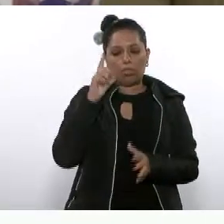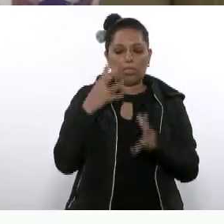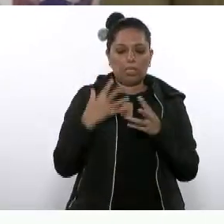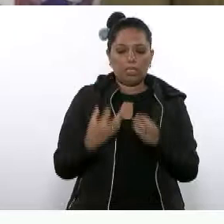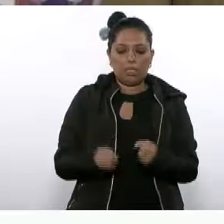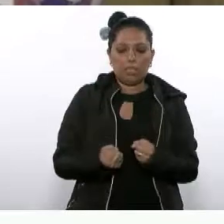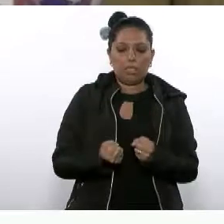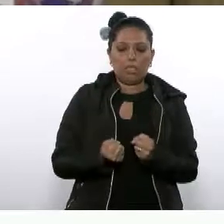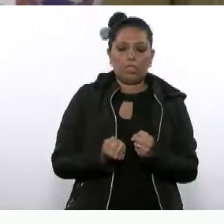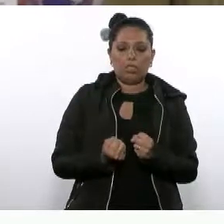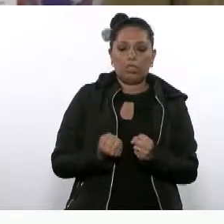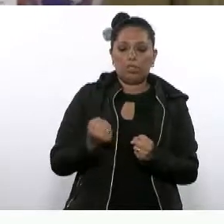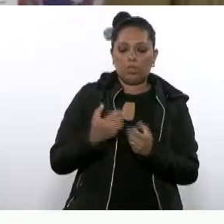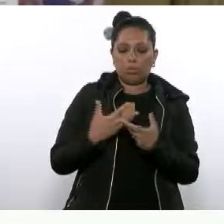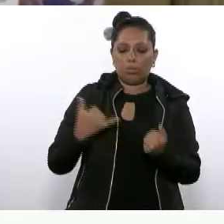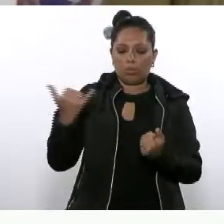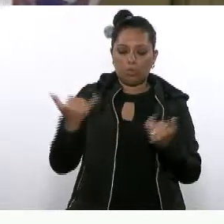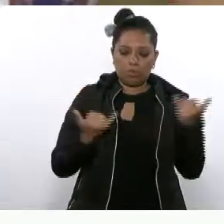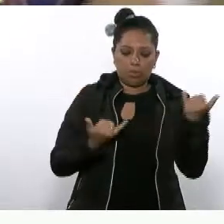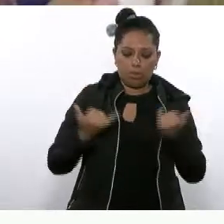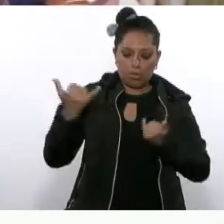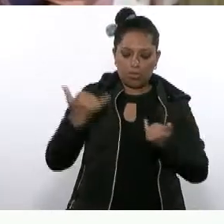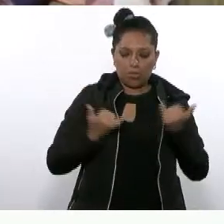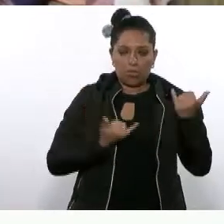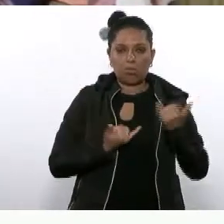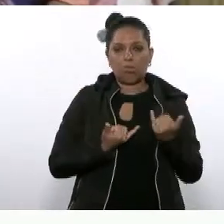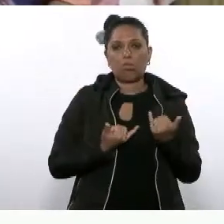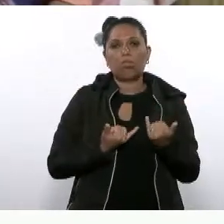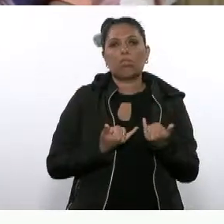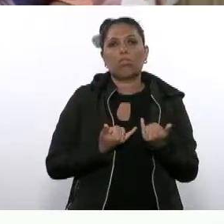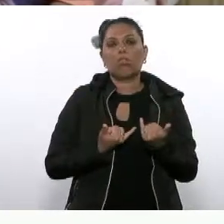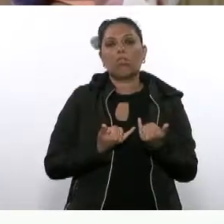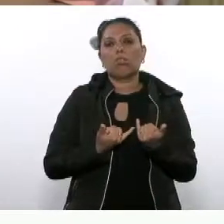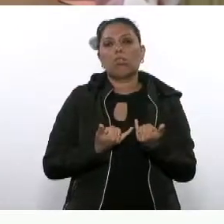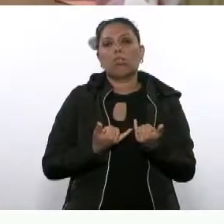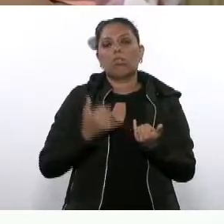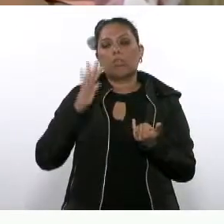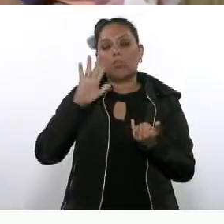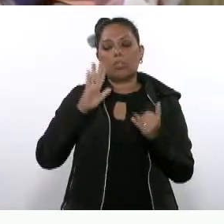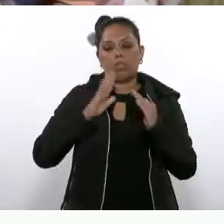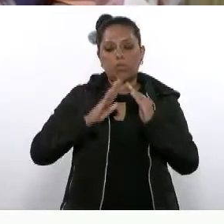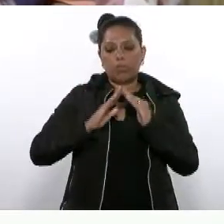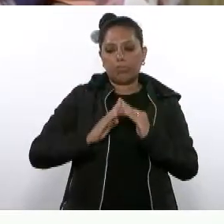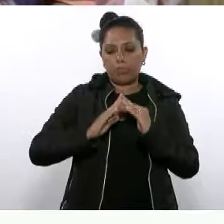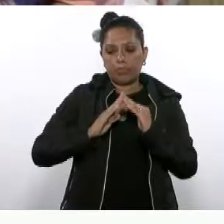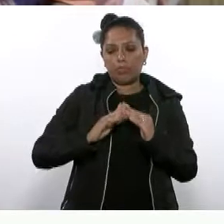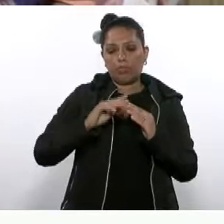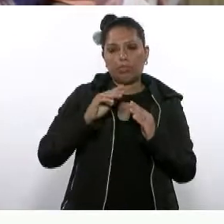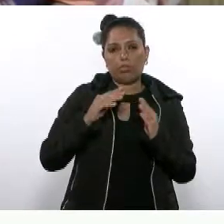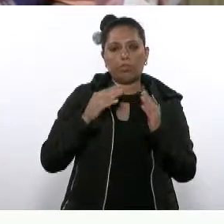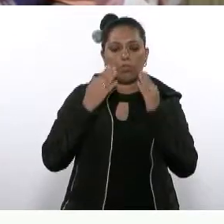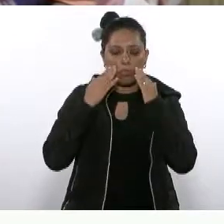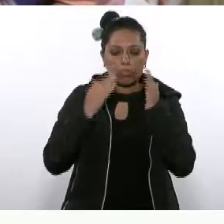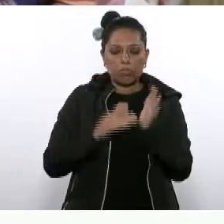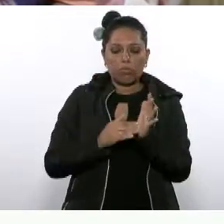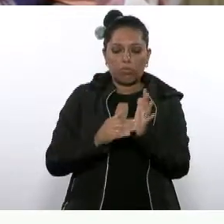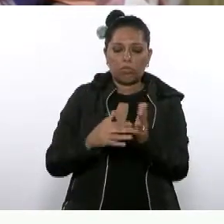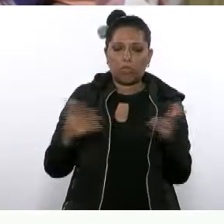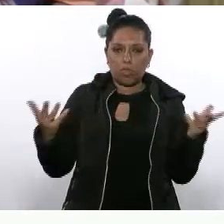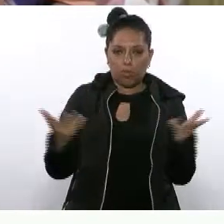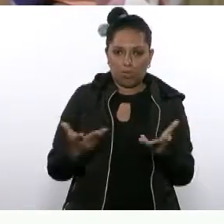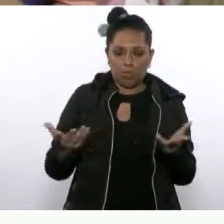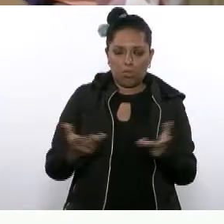serem apresentadas com antecedência, mas que pediria a Vossa Excelência para ser apresentada aqui.